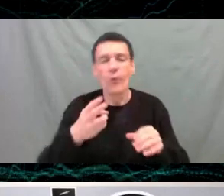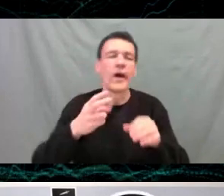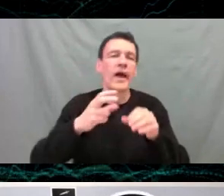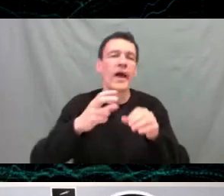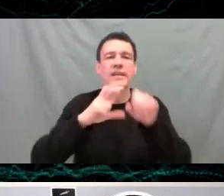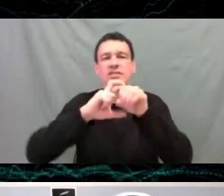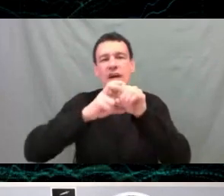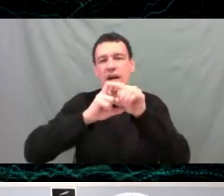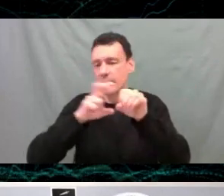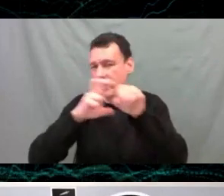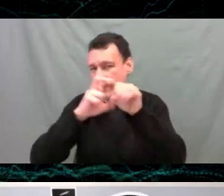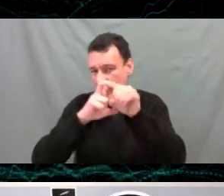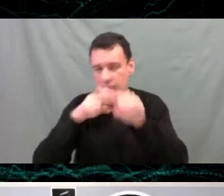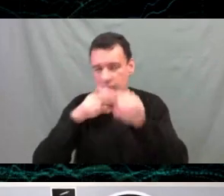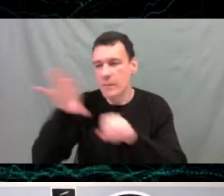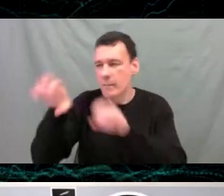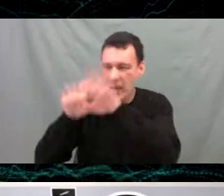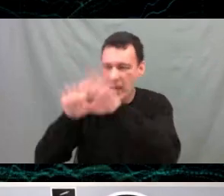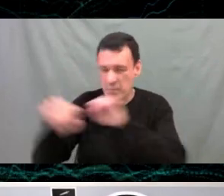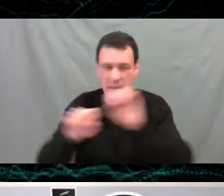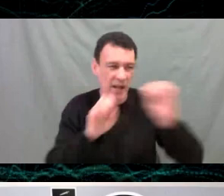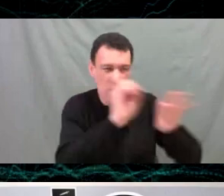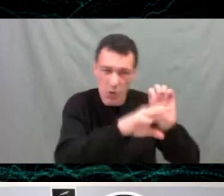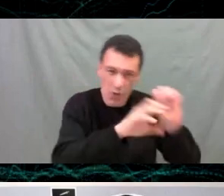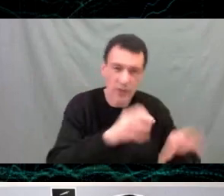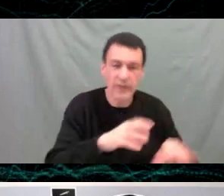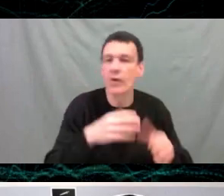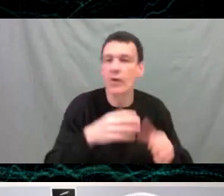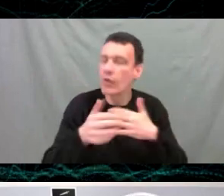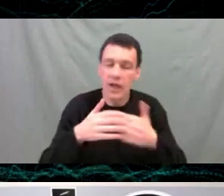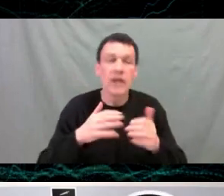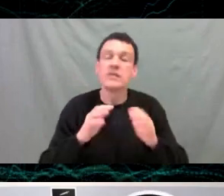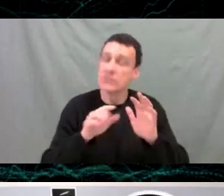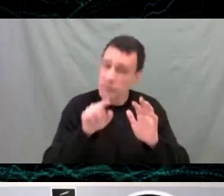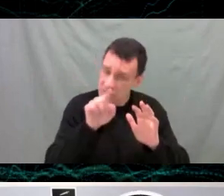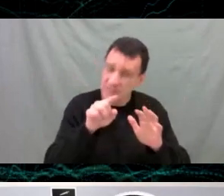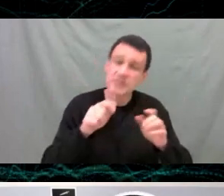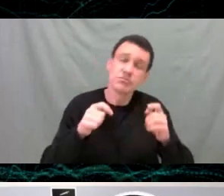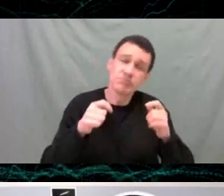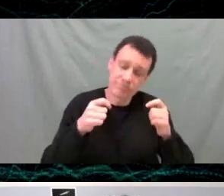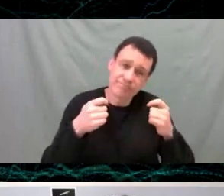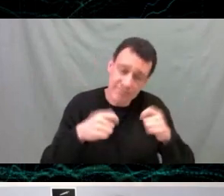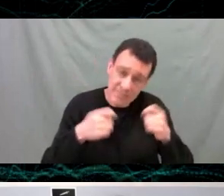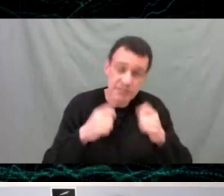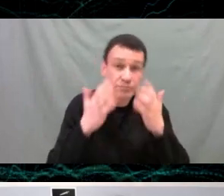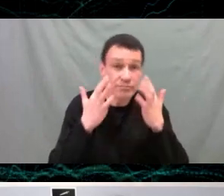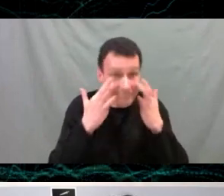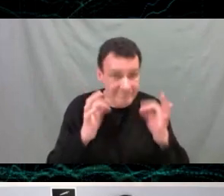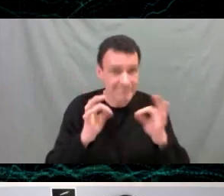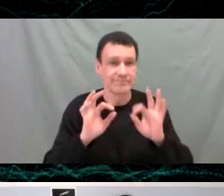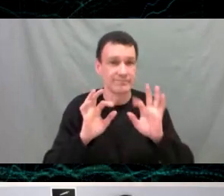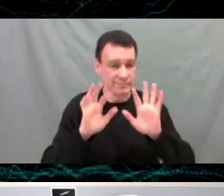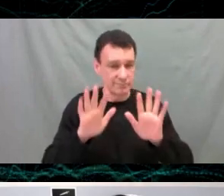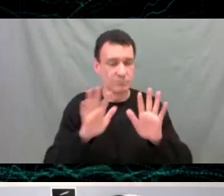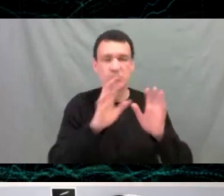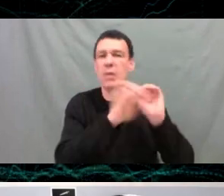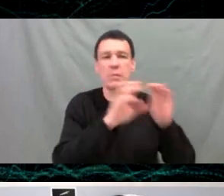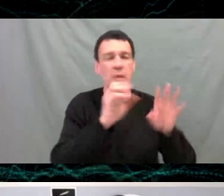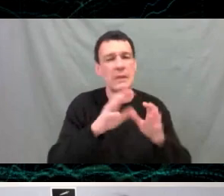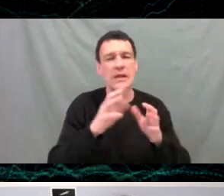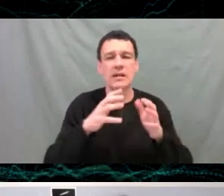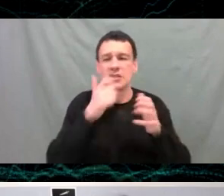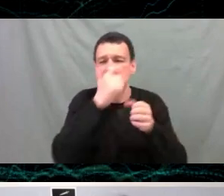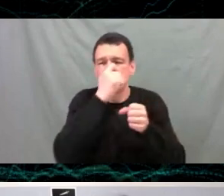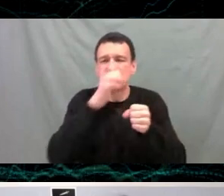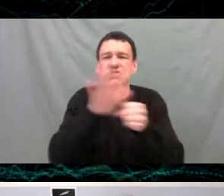ok? Uso de macros, as macros elas ajudam muito, então pesquisem sobre macros no Zabbix, isso daqui vai fazer com que você possa